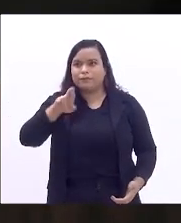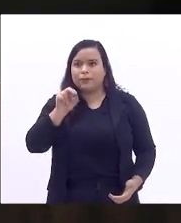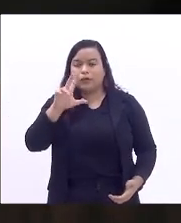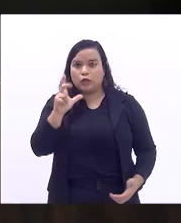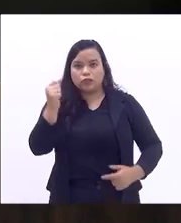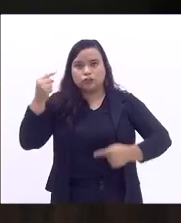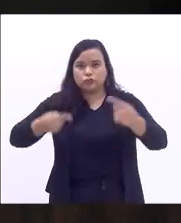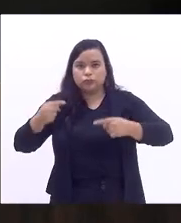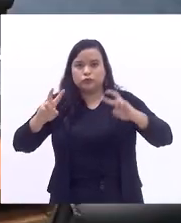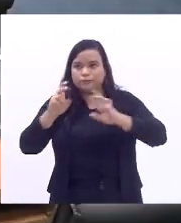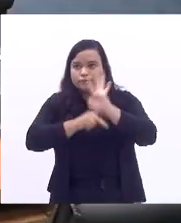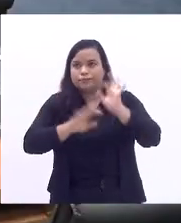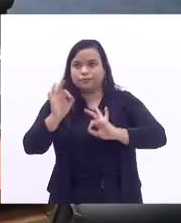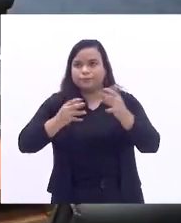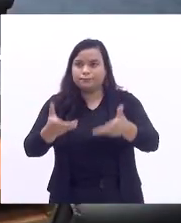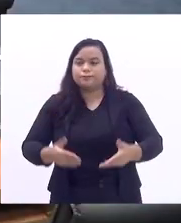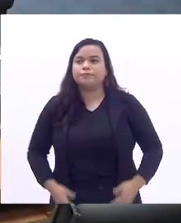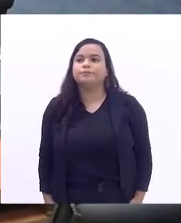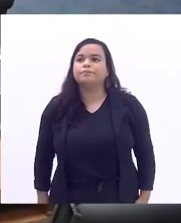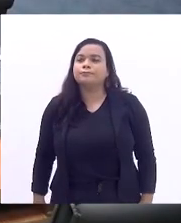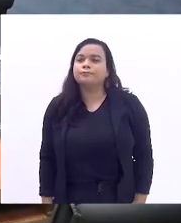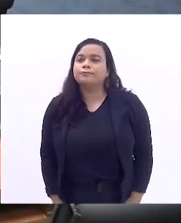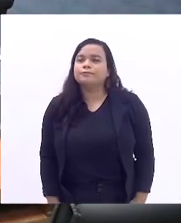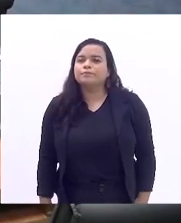acerca do projeto